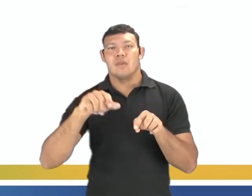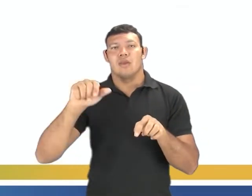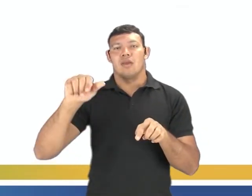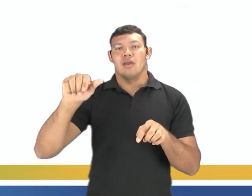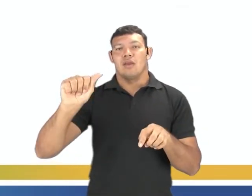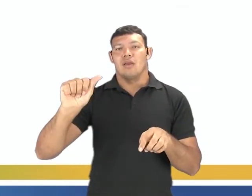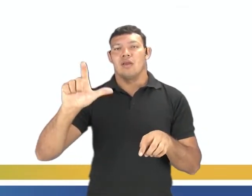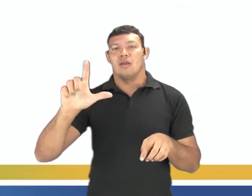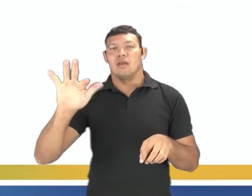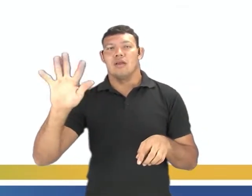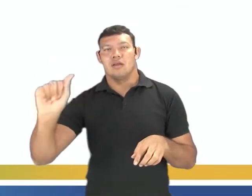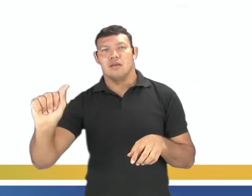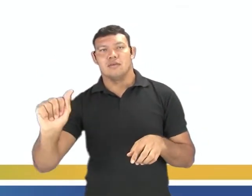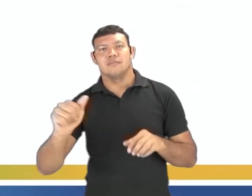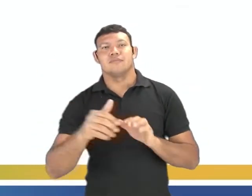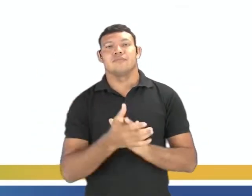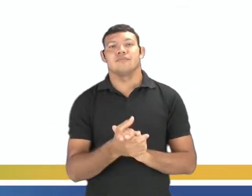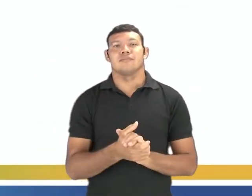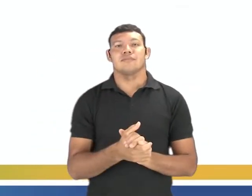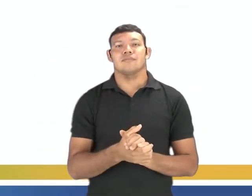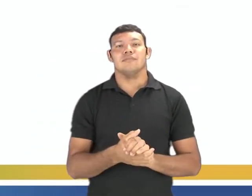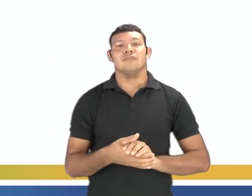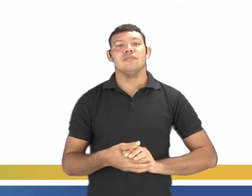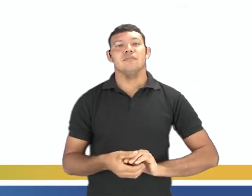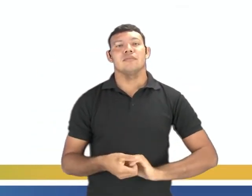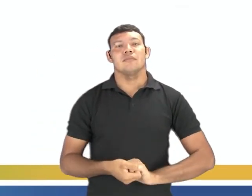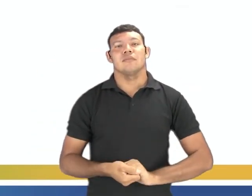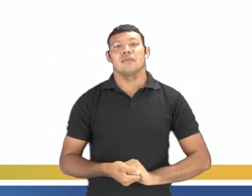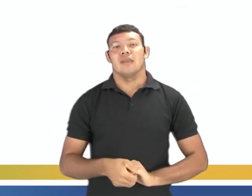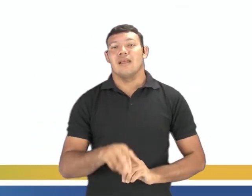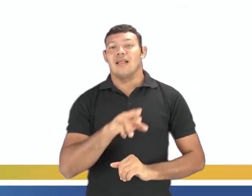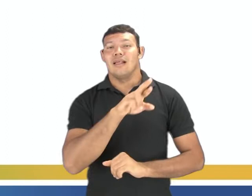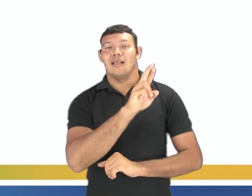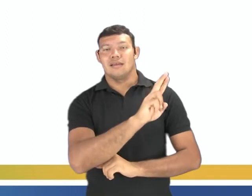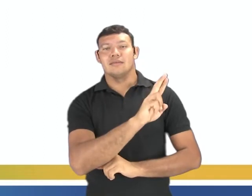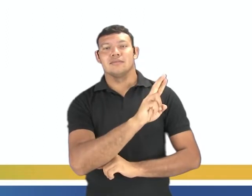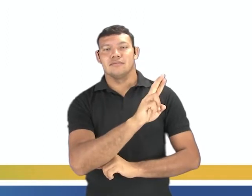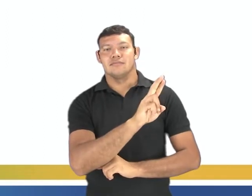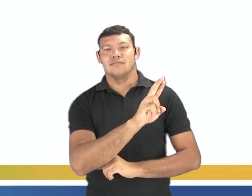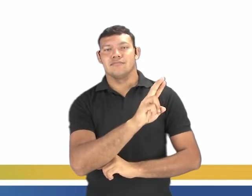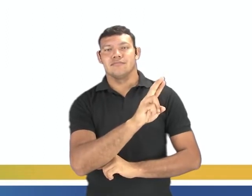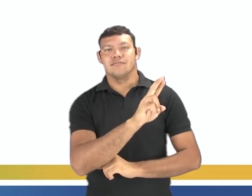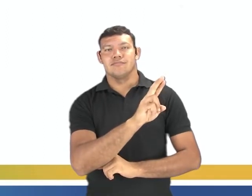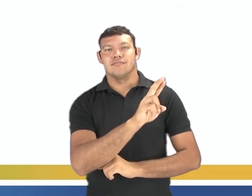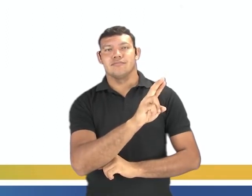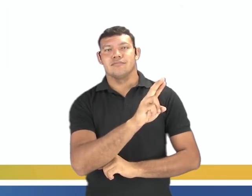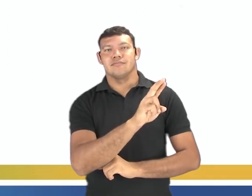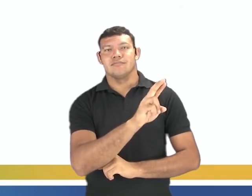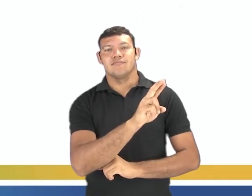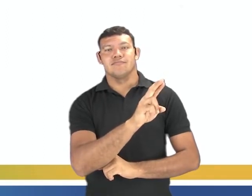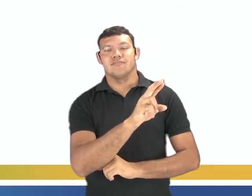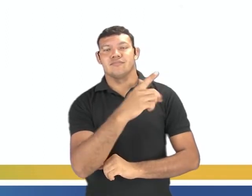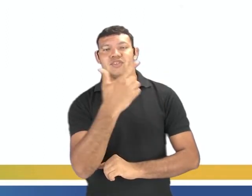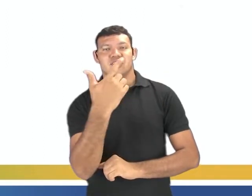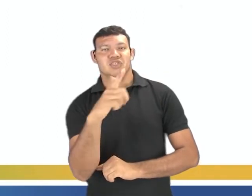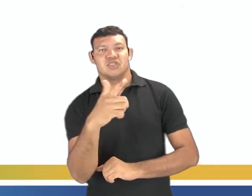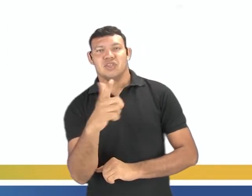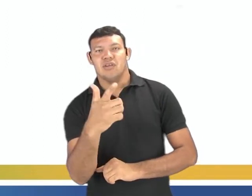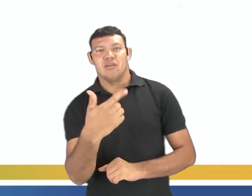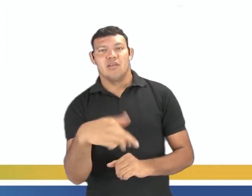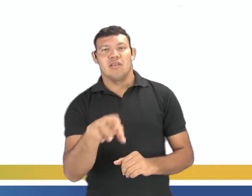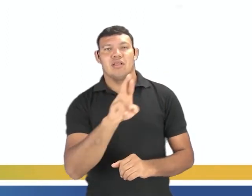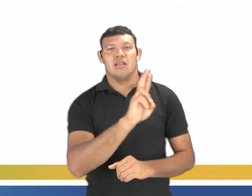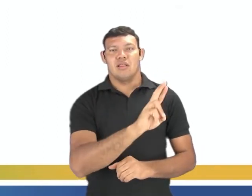S é igual ao vazio. Ou seja, entre elas, entre a reta R e S, não